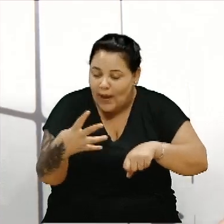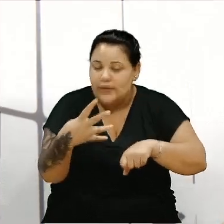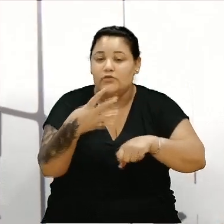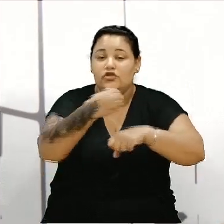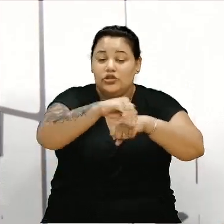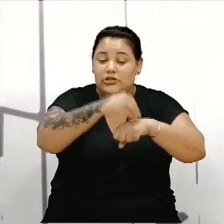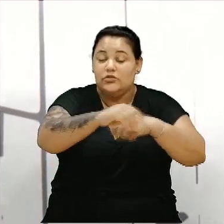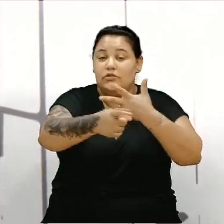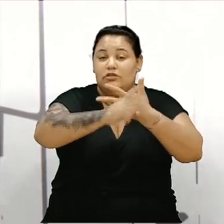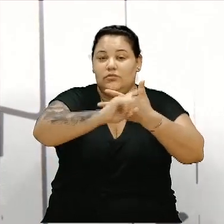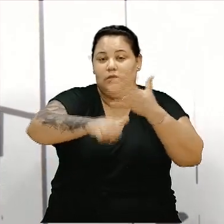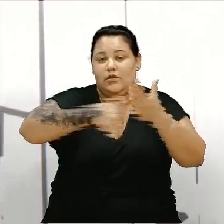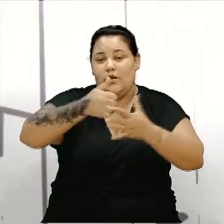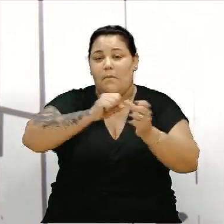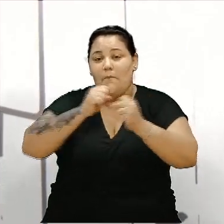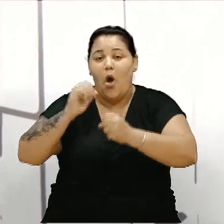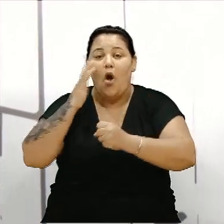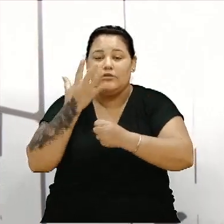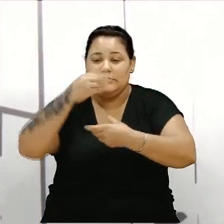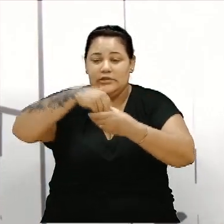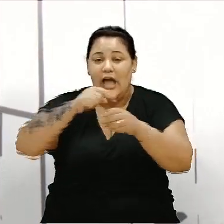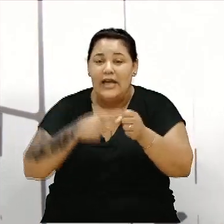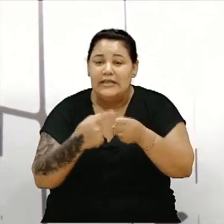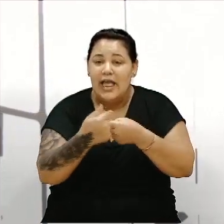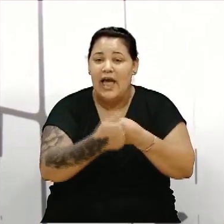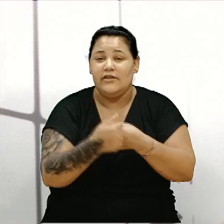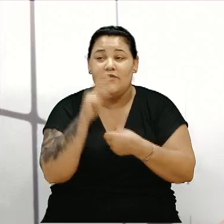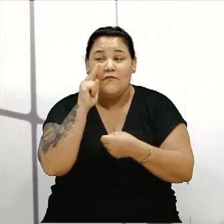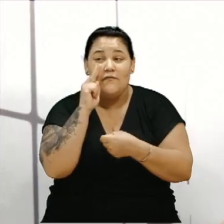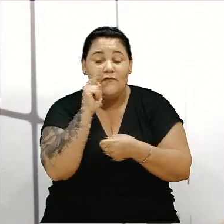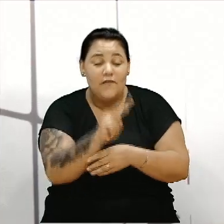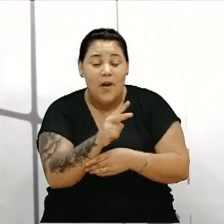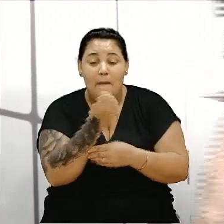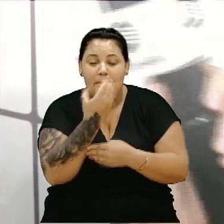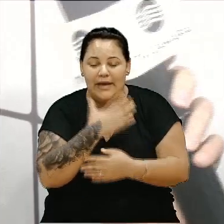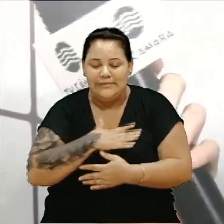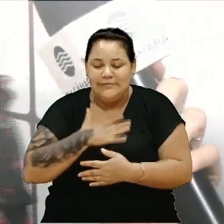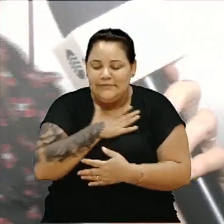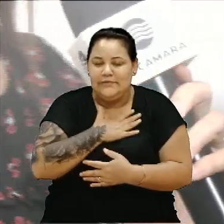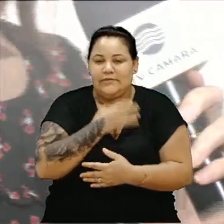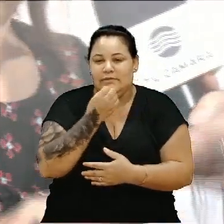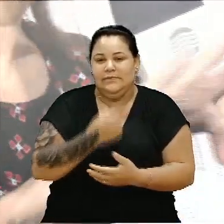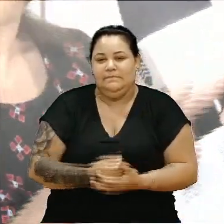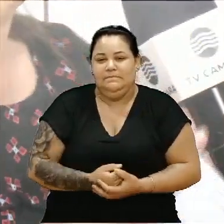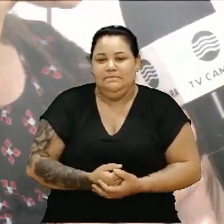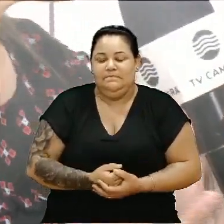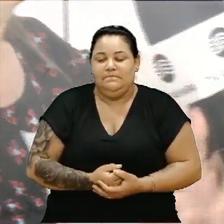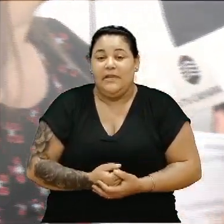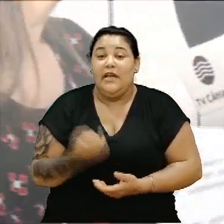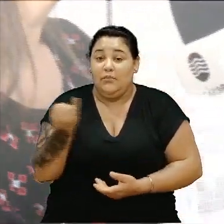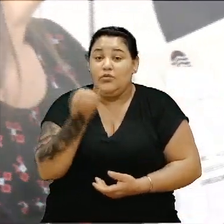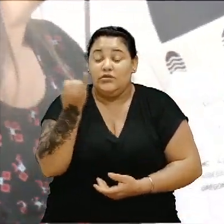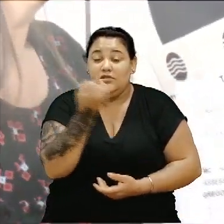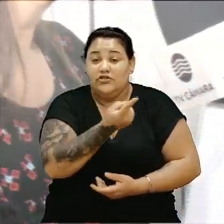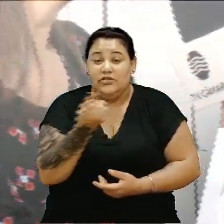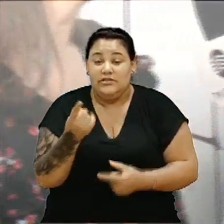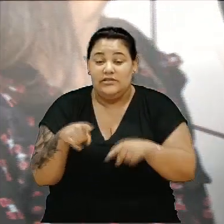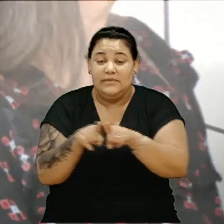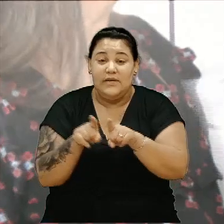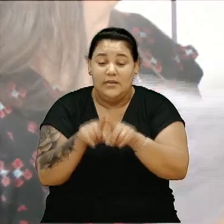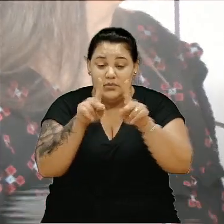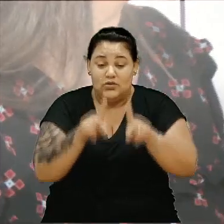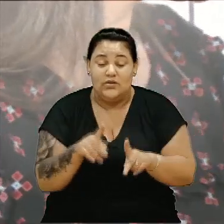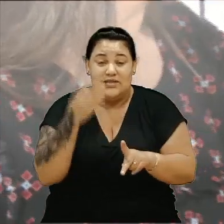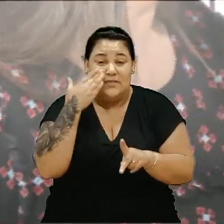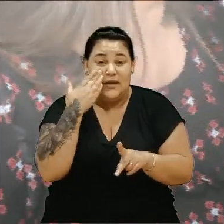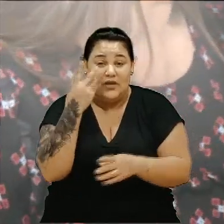que podem acontecer na nossa cidade, visando, né, o bem comum das pessoas. É importante para que as pessoas saibam, né, que os vereadores eles